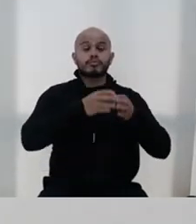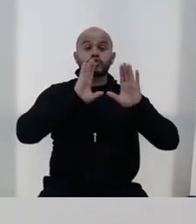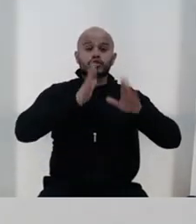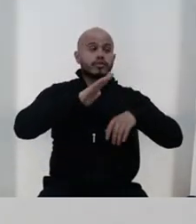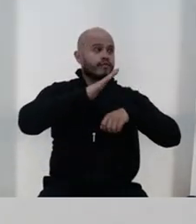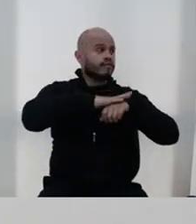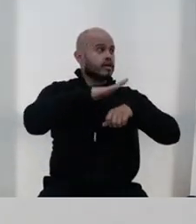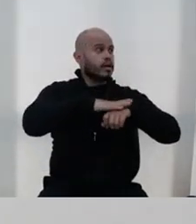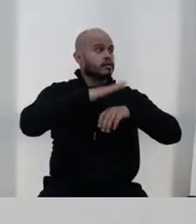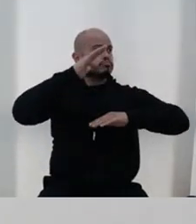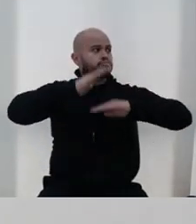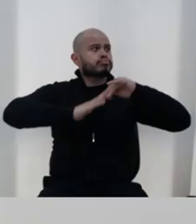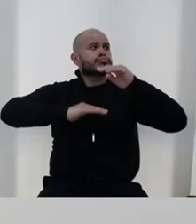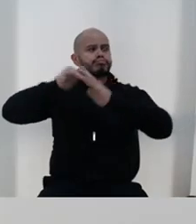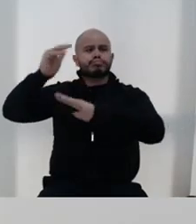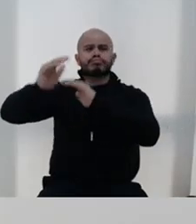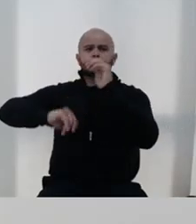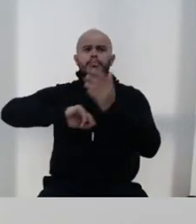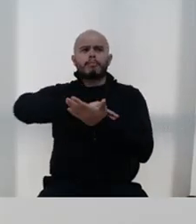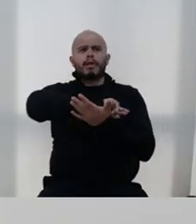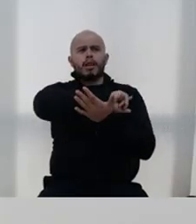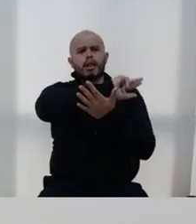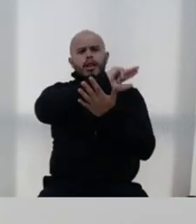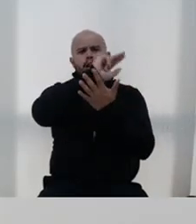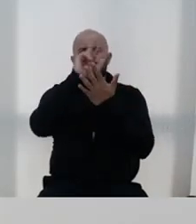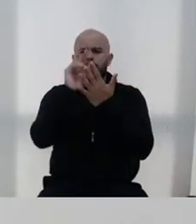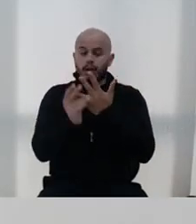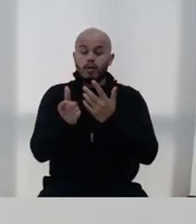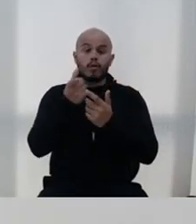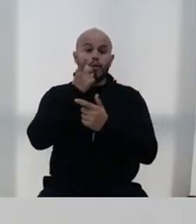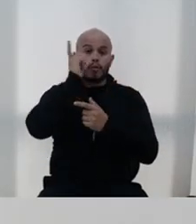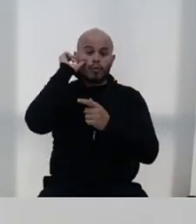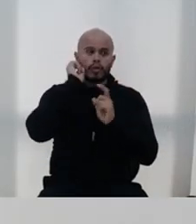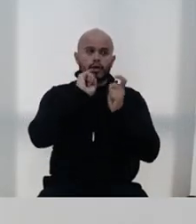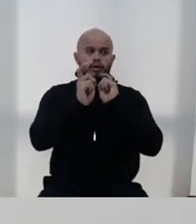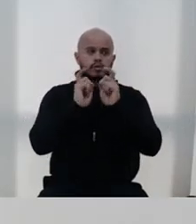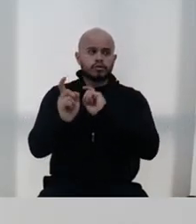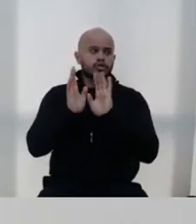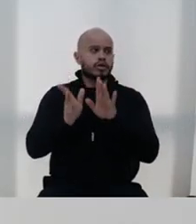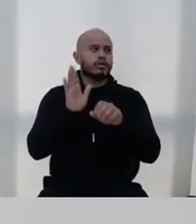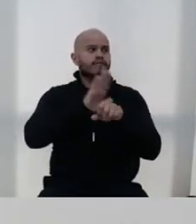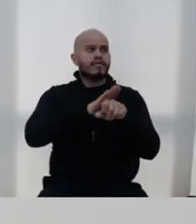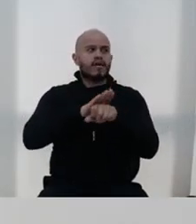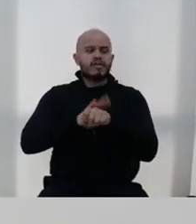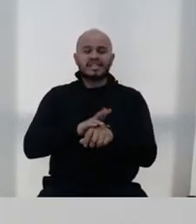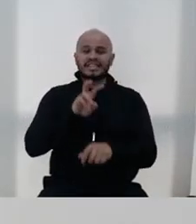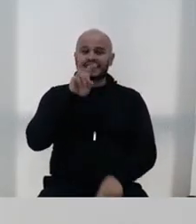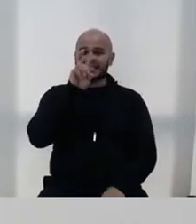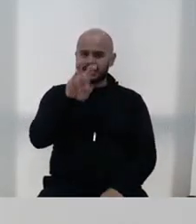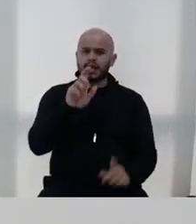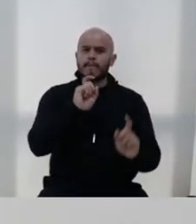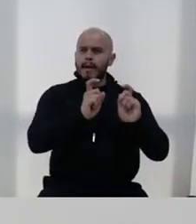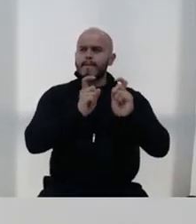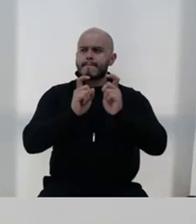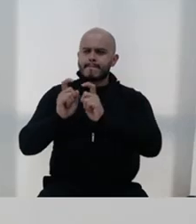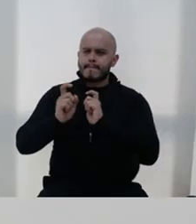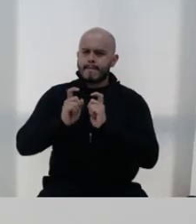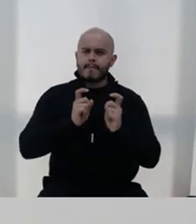esses 3 meses, já realizou, com a reunião de ontem, 5 reuniões, realizou um laboratório